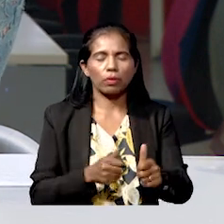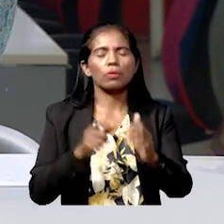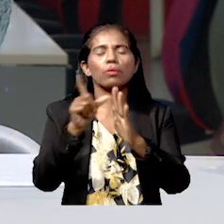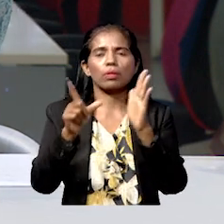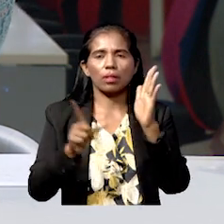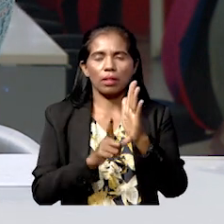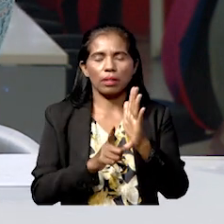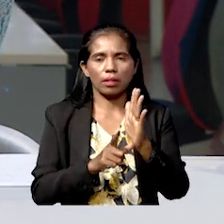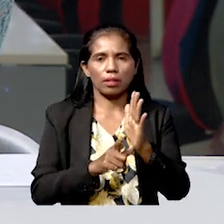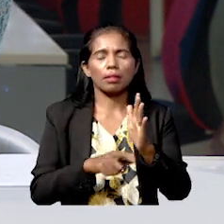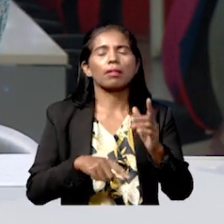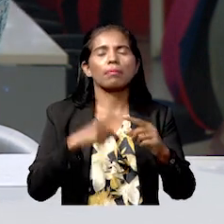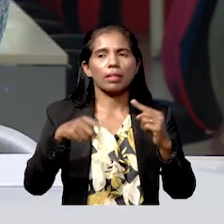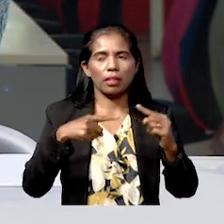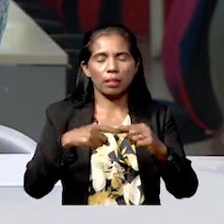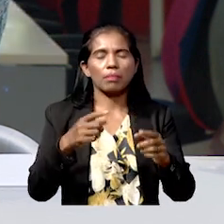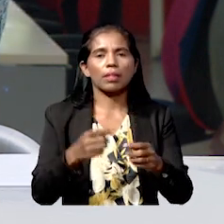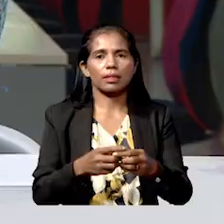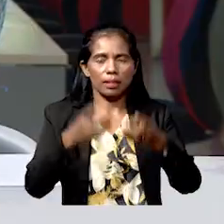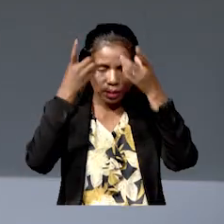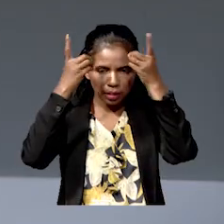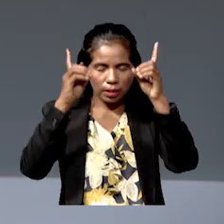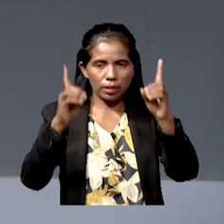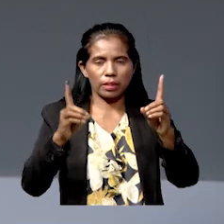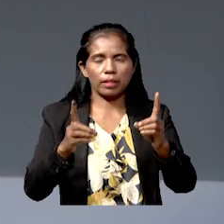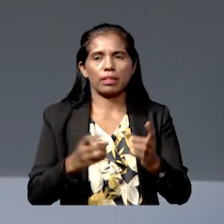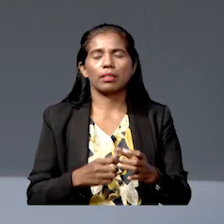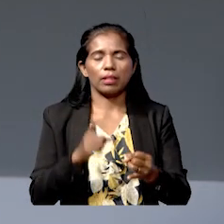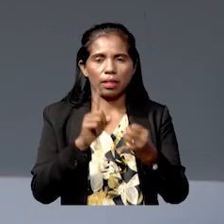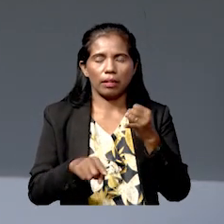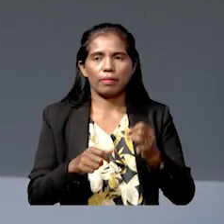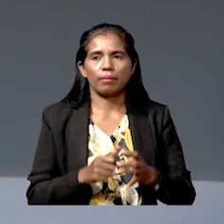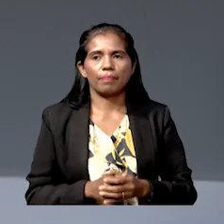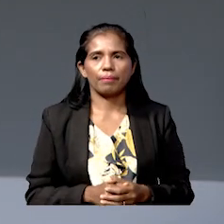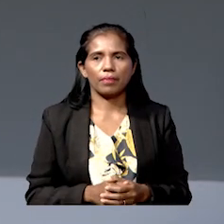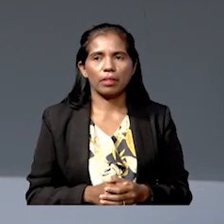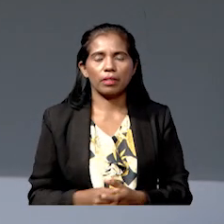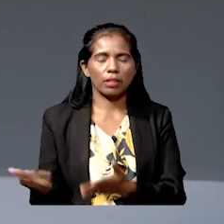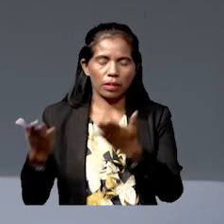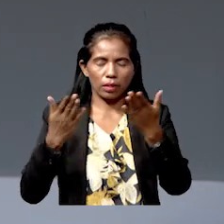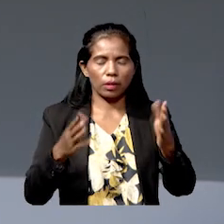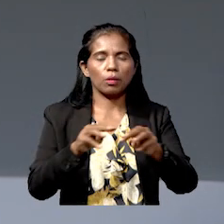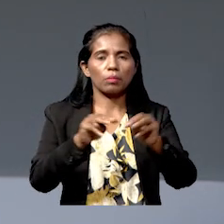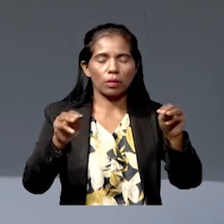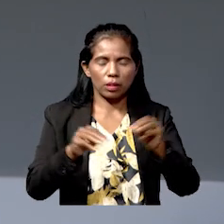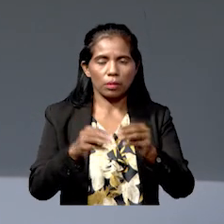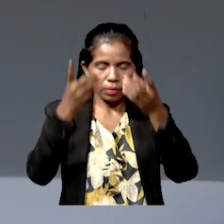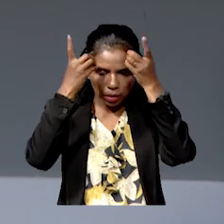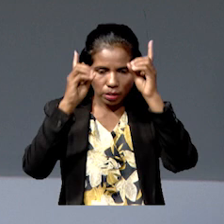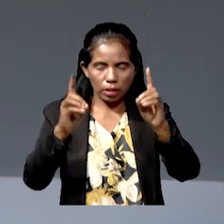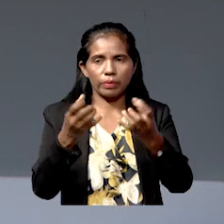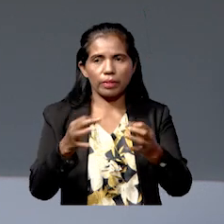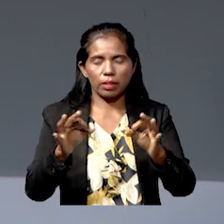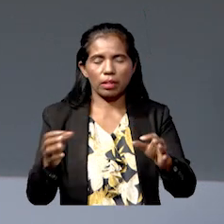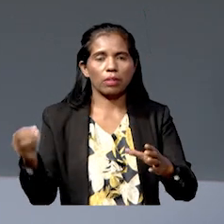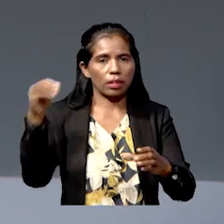mas se termina? Sim, se o apuramento inicial, mas o município terminou, né? E agora, também,